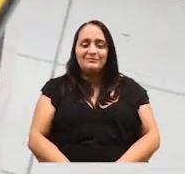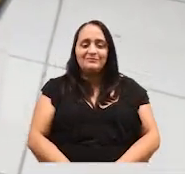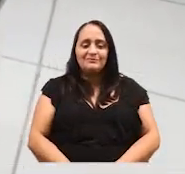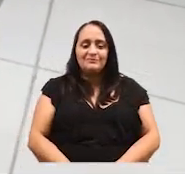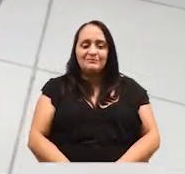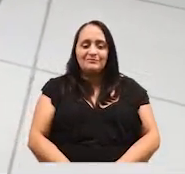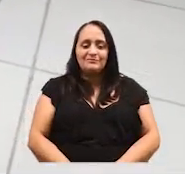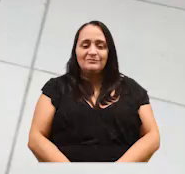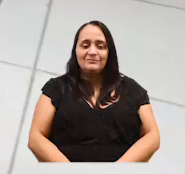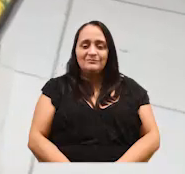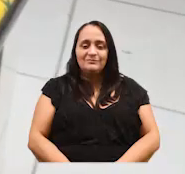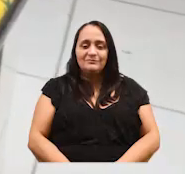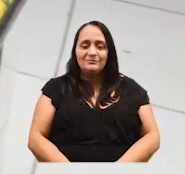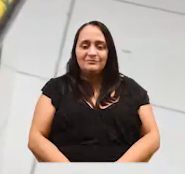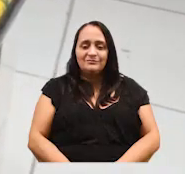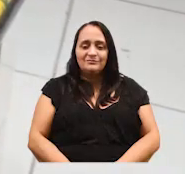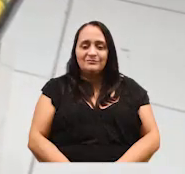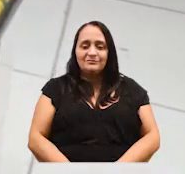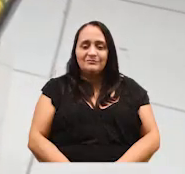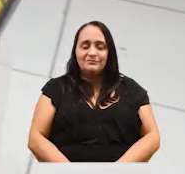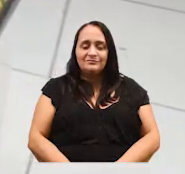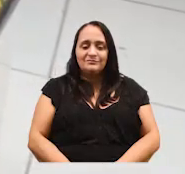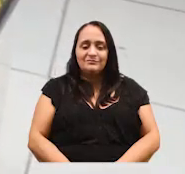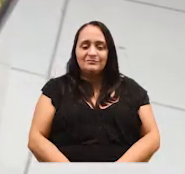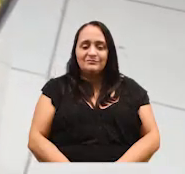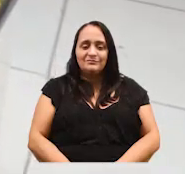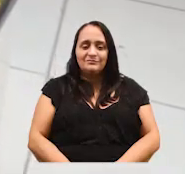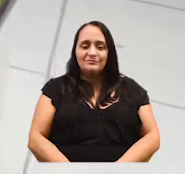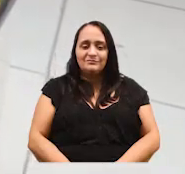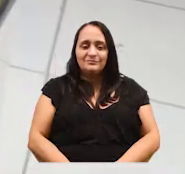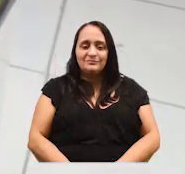Pronto. Coco seco.